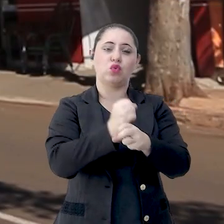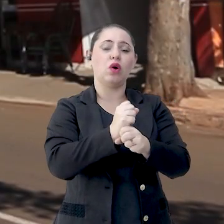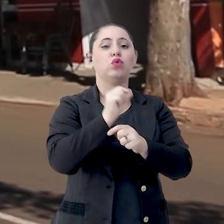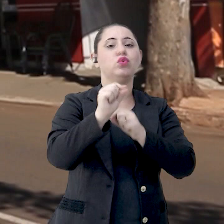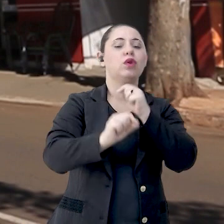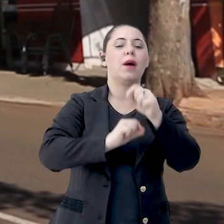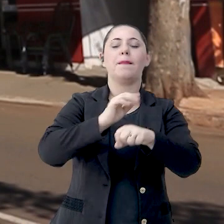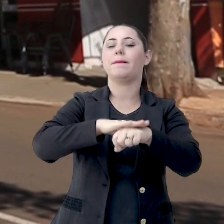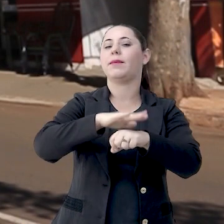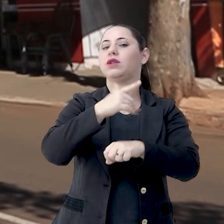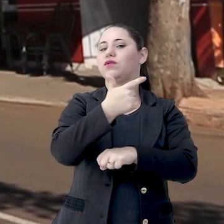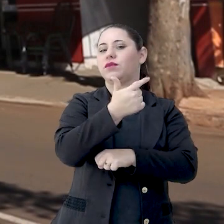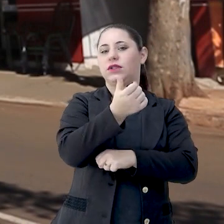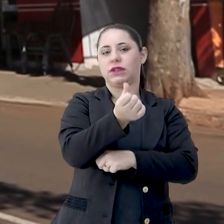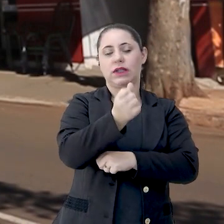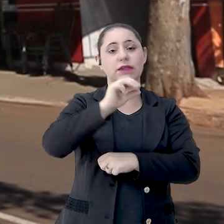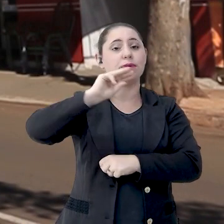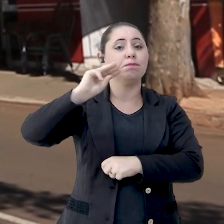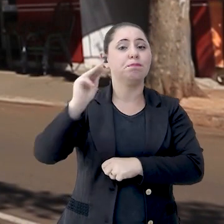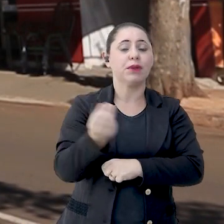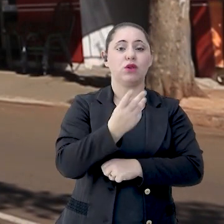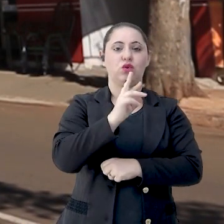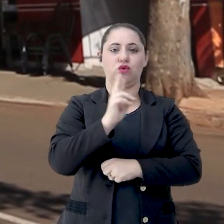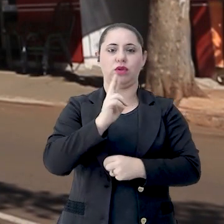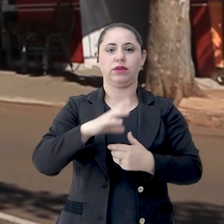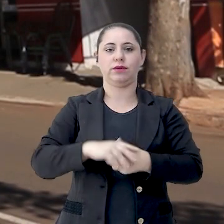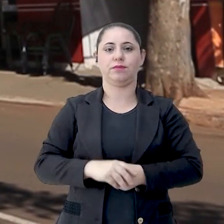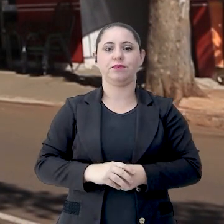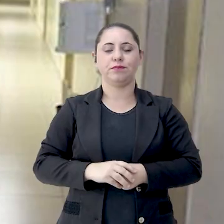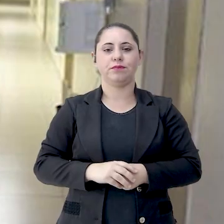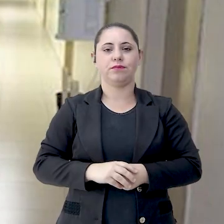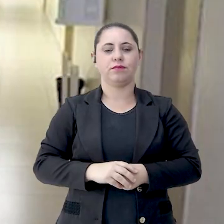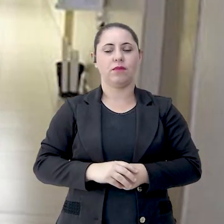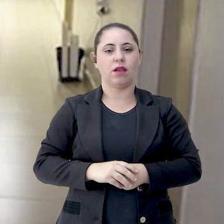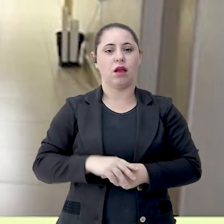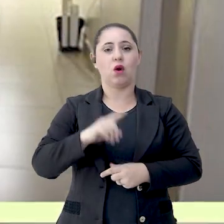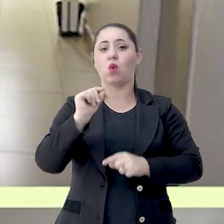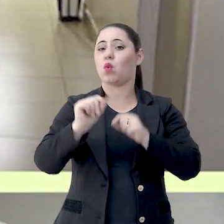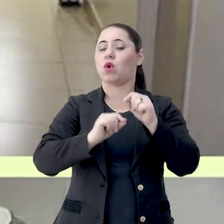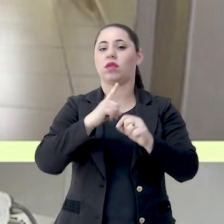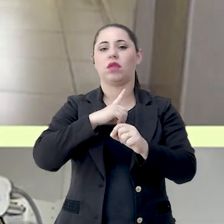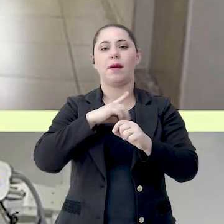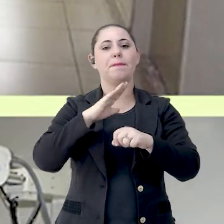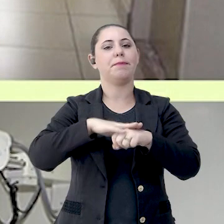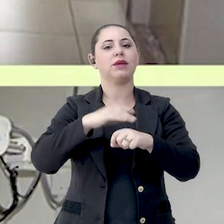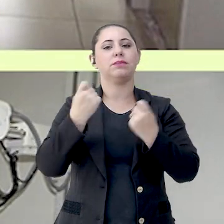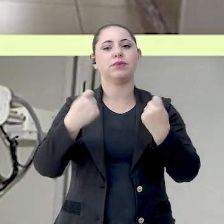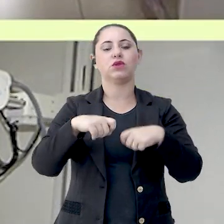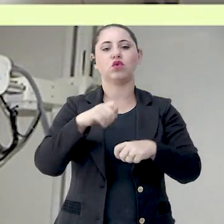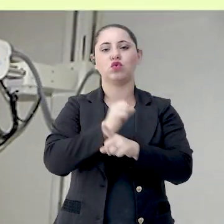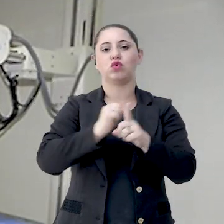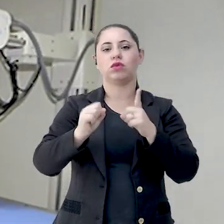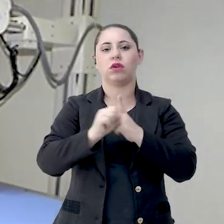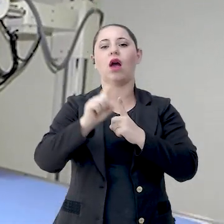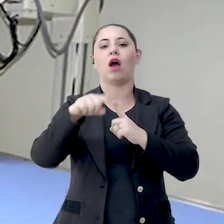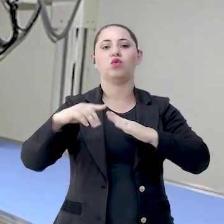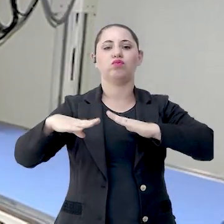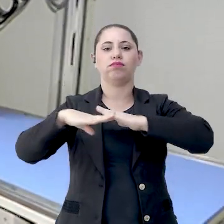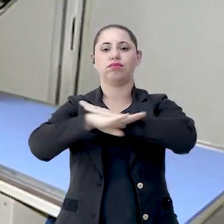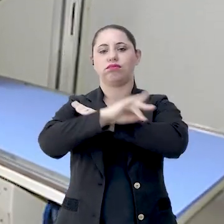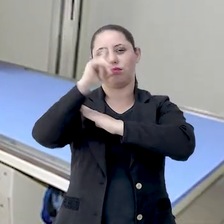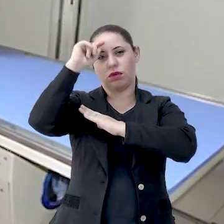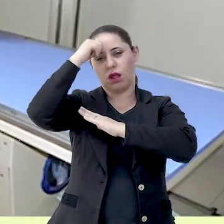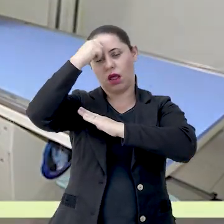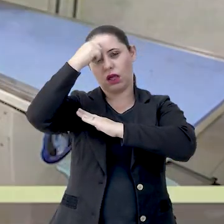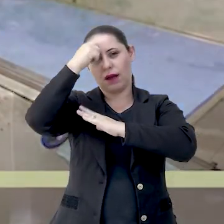de R$1,5 milhão de reais. Outra conquista de Eldorado foi o retorno do atendimento hospitalar pelo SUS, Sistema